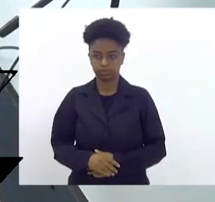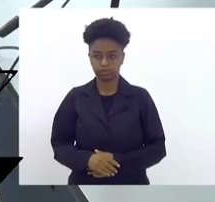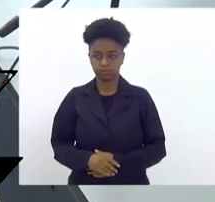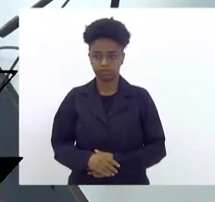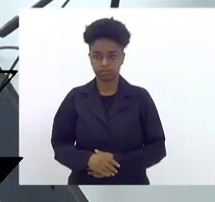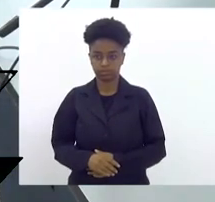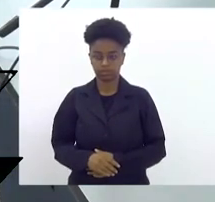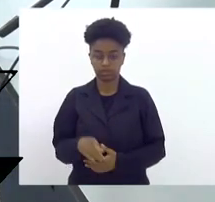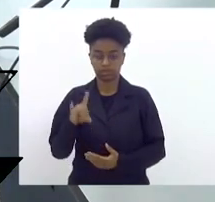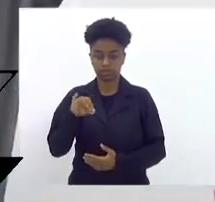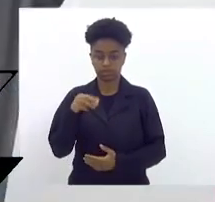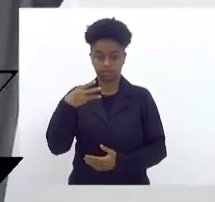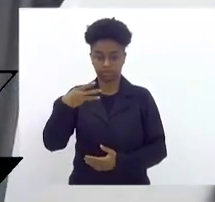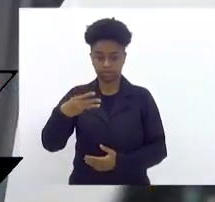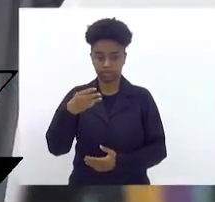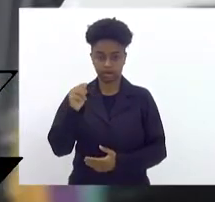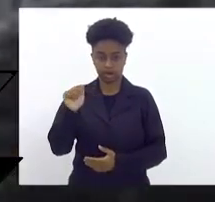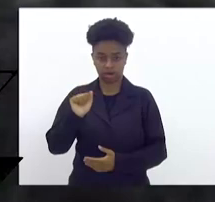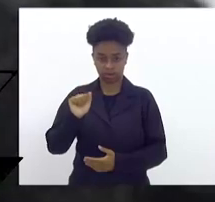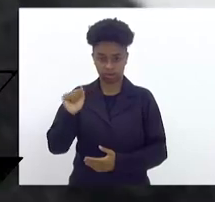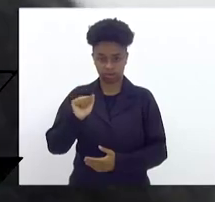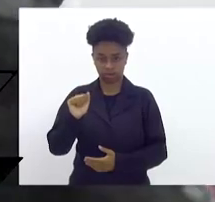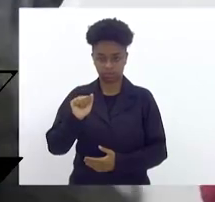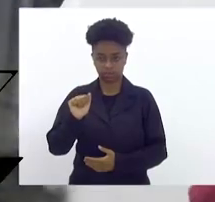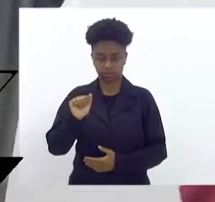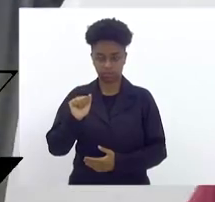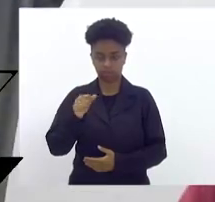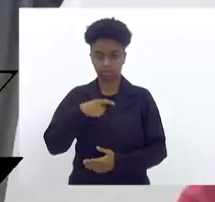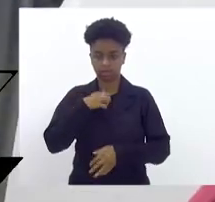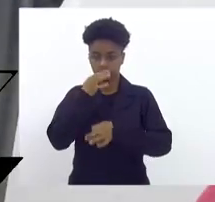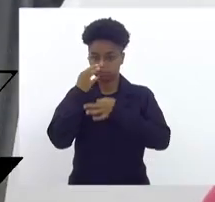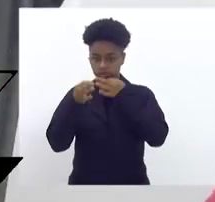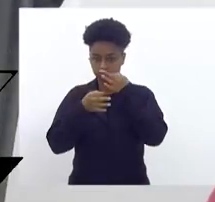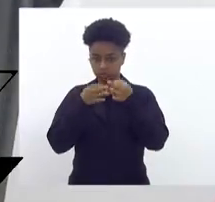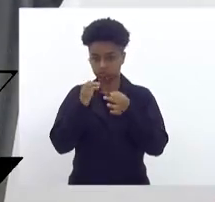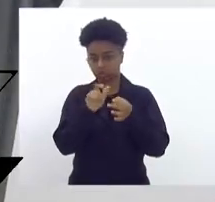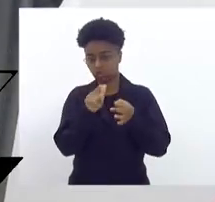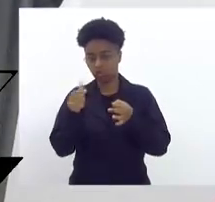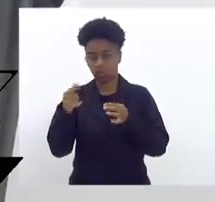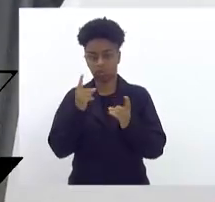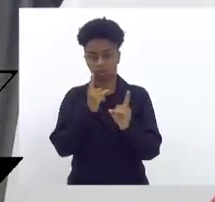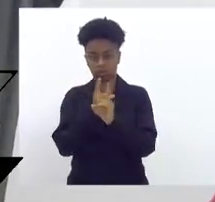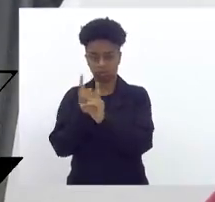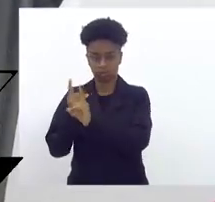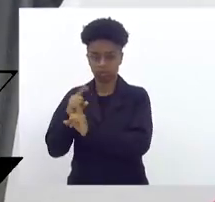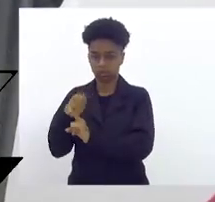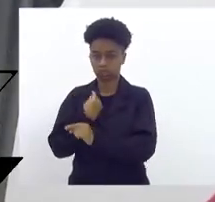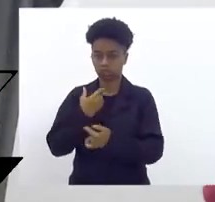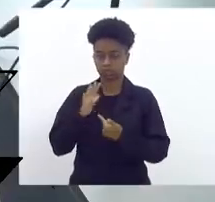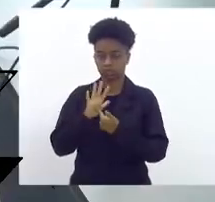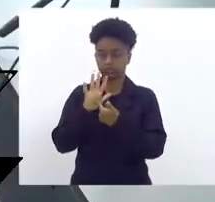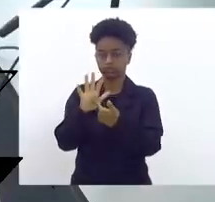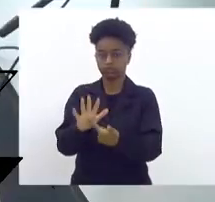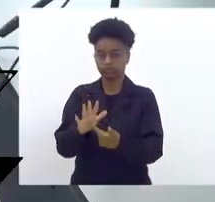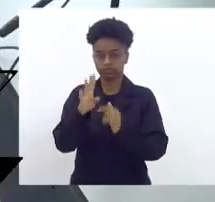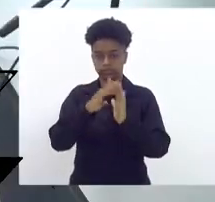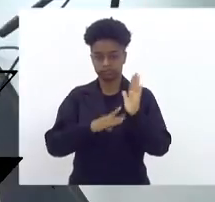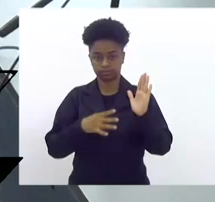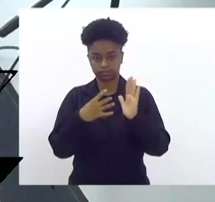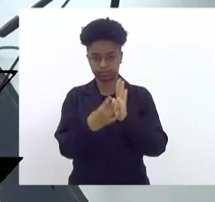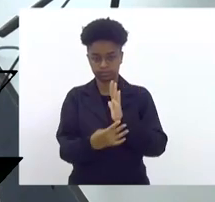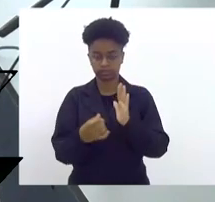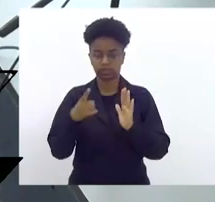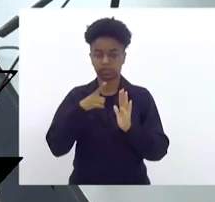3 de agosto 3 de agosto as sugestões para as próximas oitivas que nós apontamos aqui no cronograma